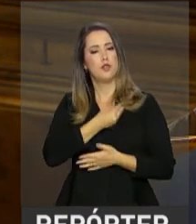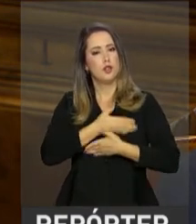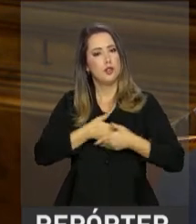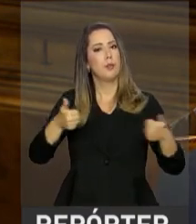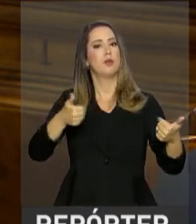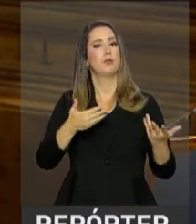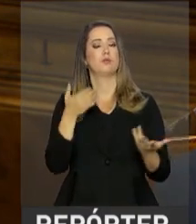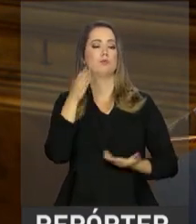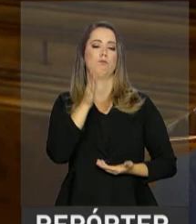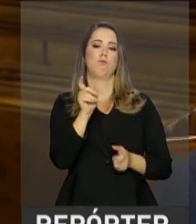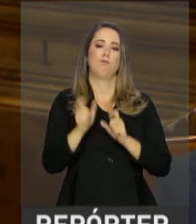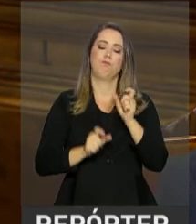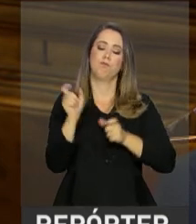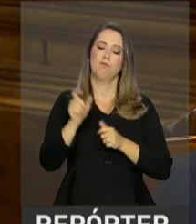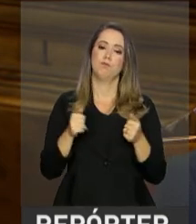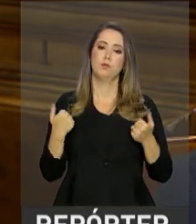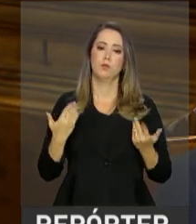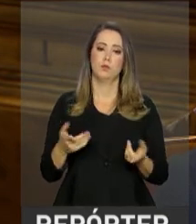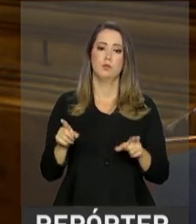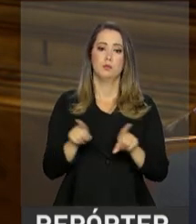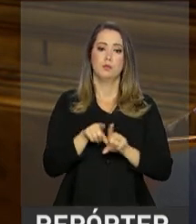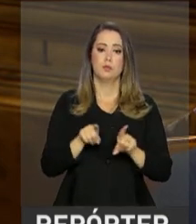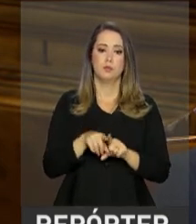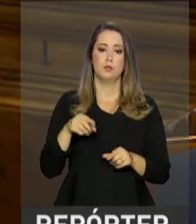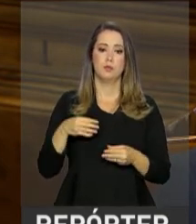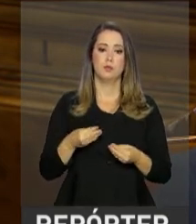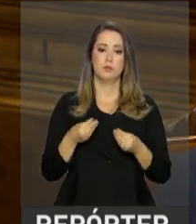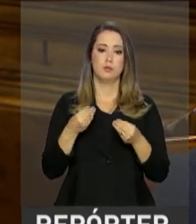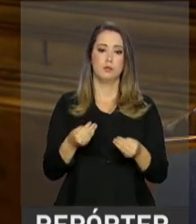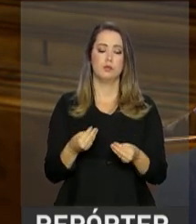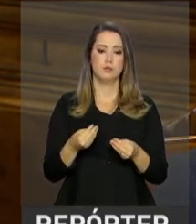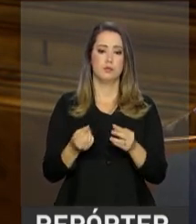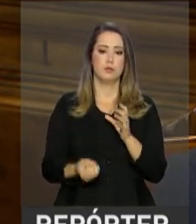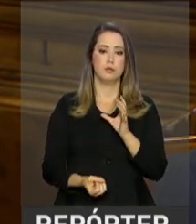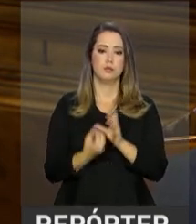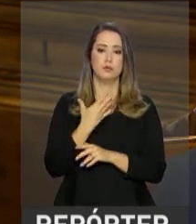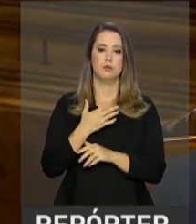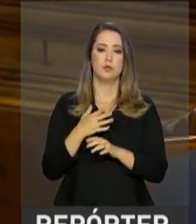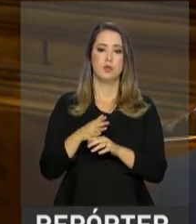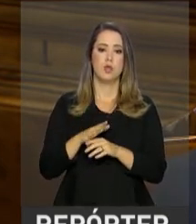vida e também de criar uma